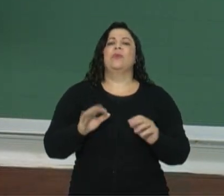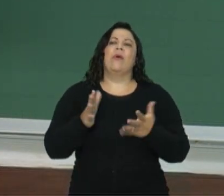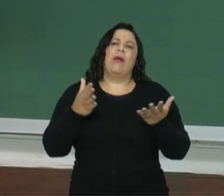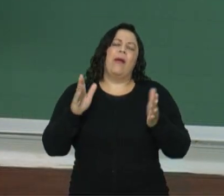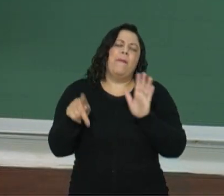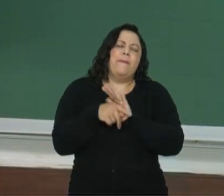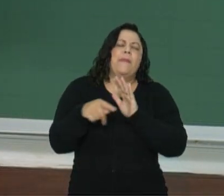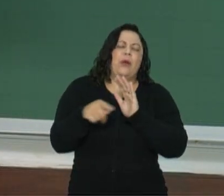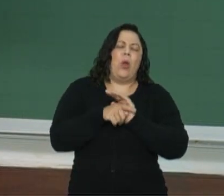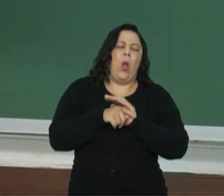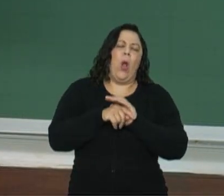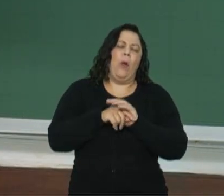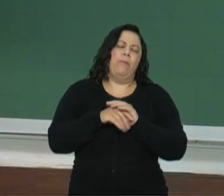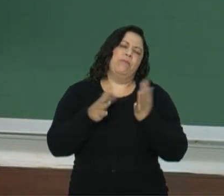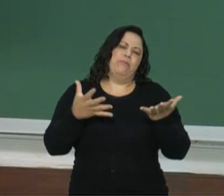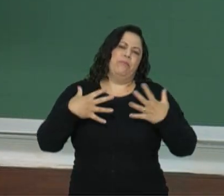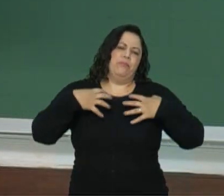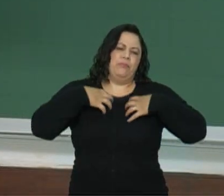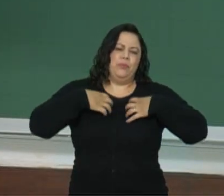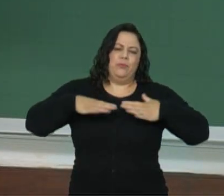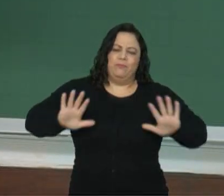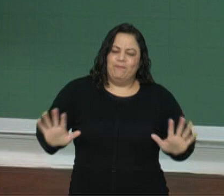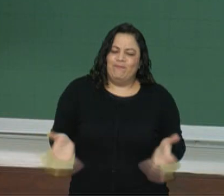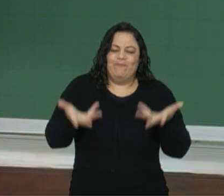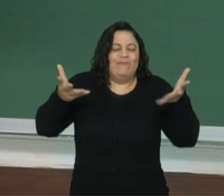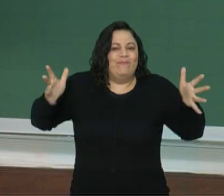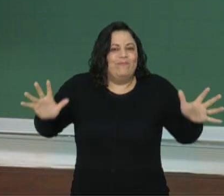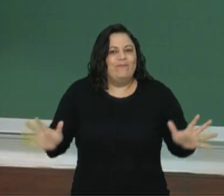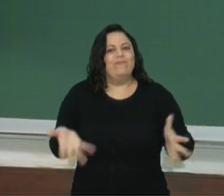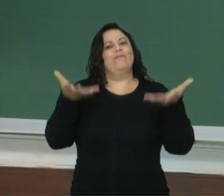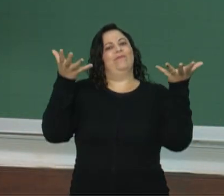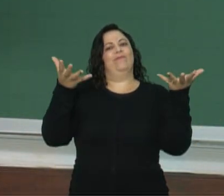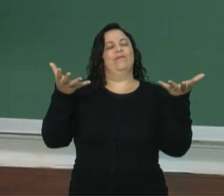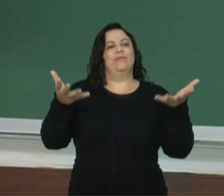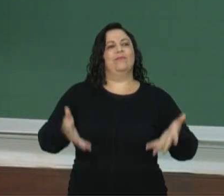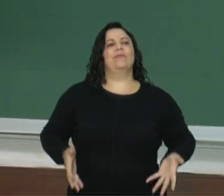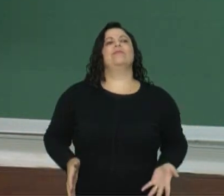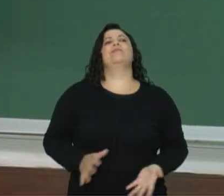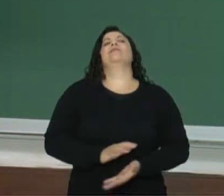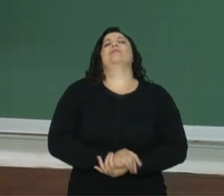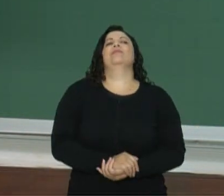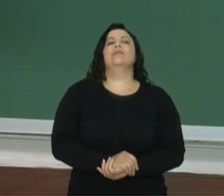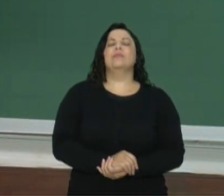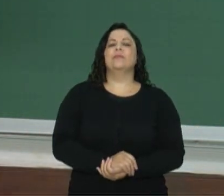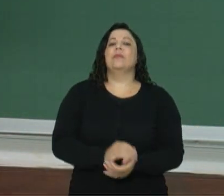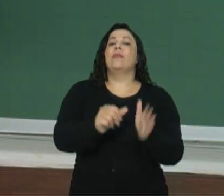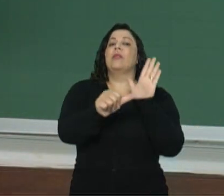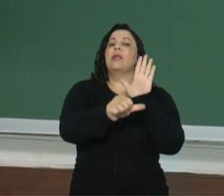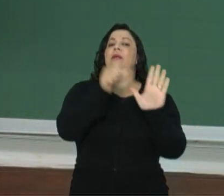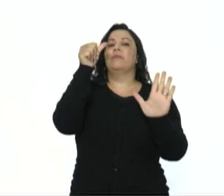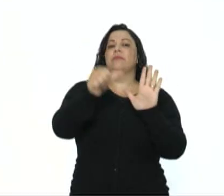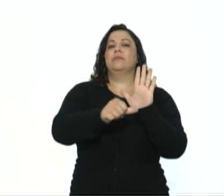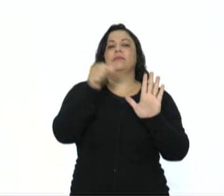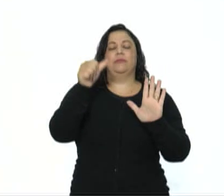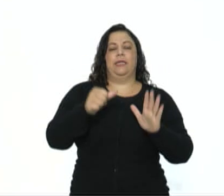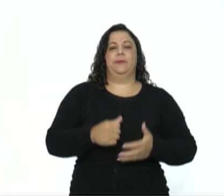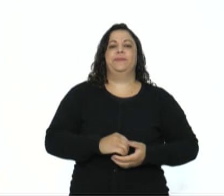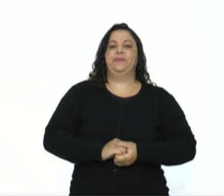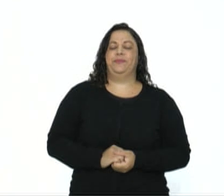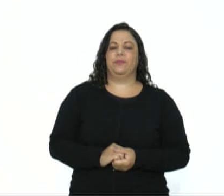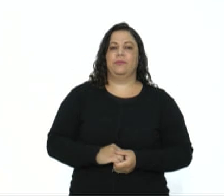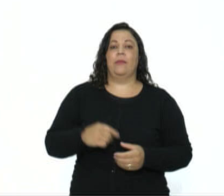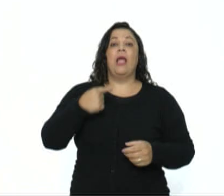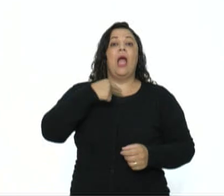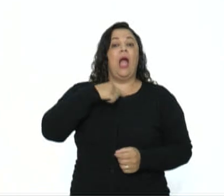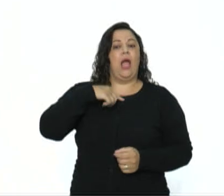se fortaleça. Então vamos aqui a alguns preceitos. Então o primeiro passo, doador para o